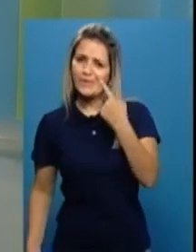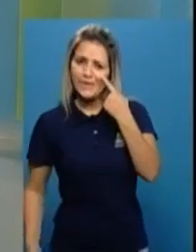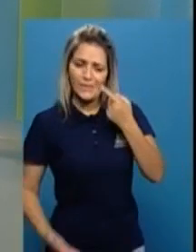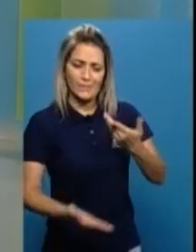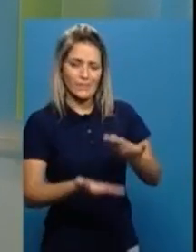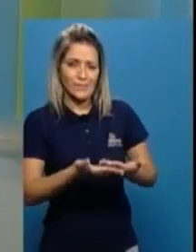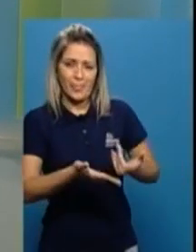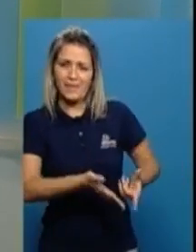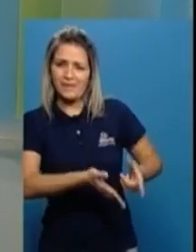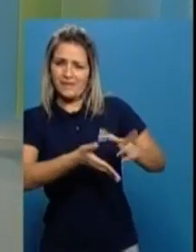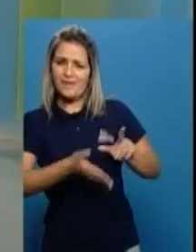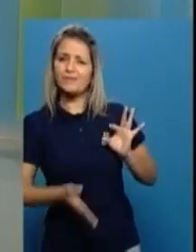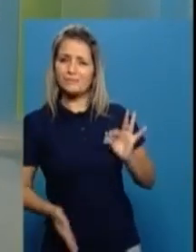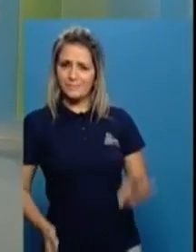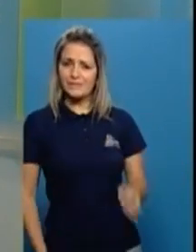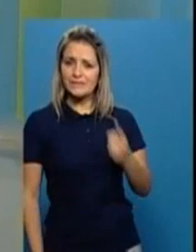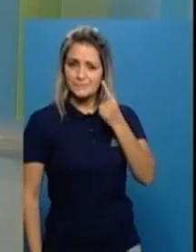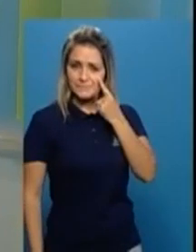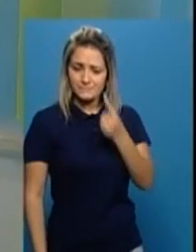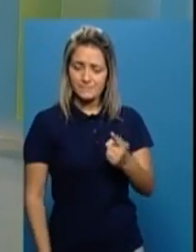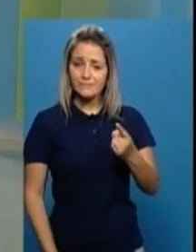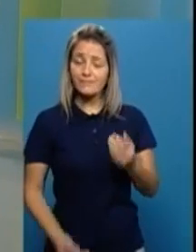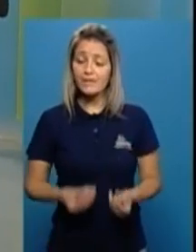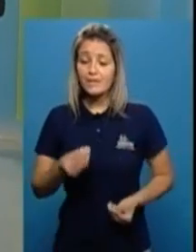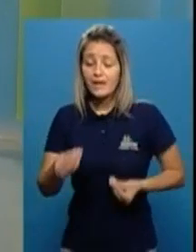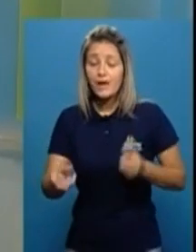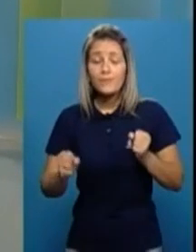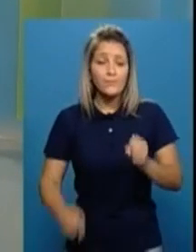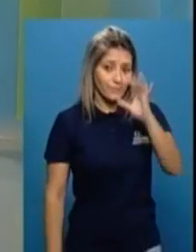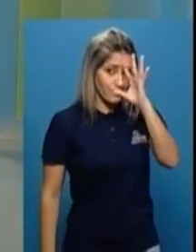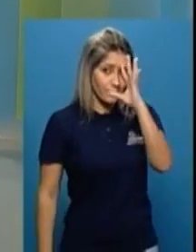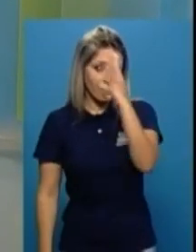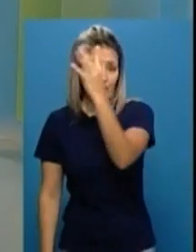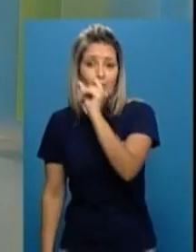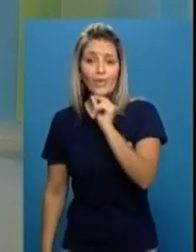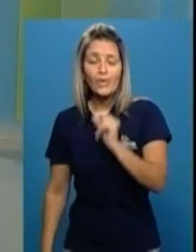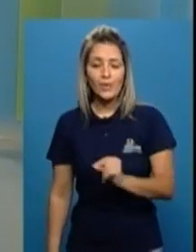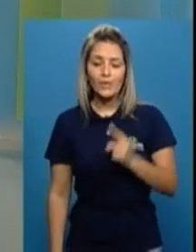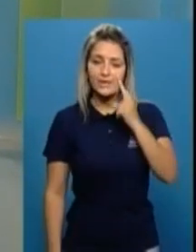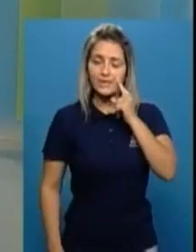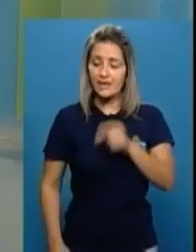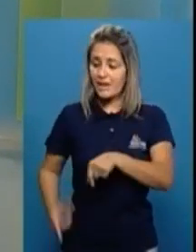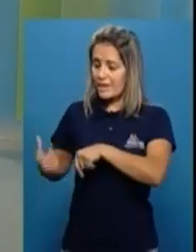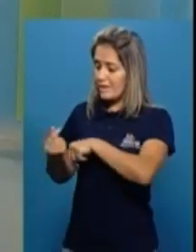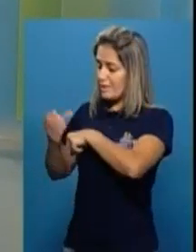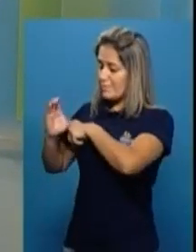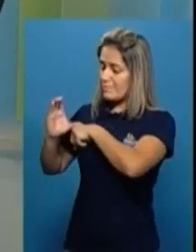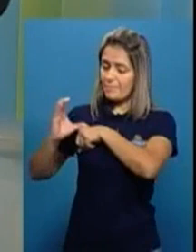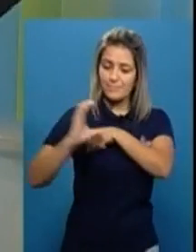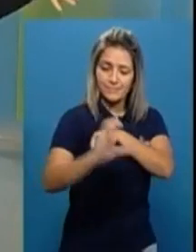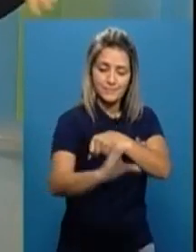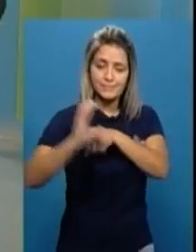anteriormente. E isso pode resultar numa grande quantidade de capital por